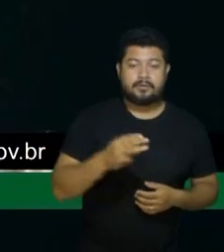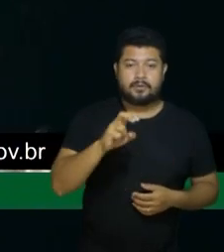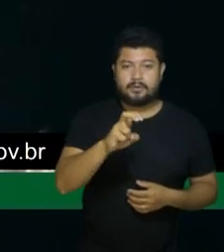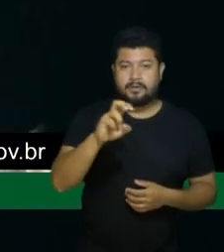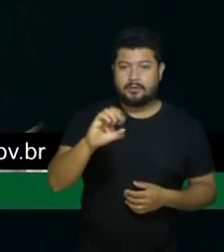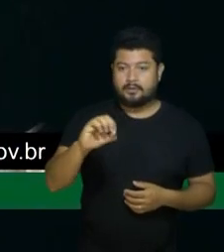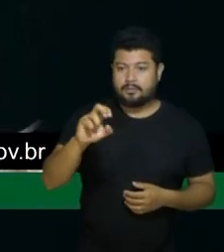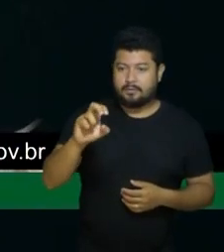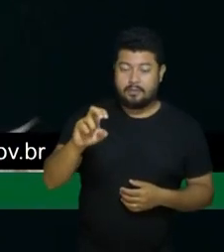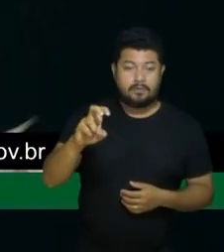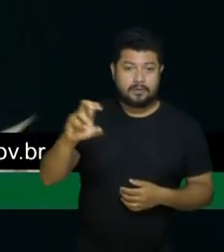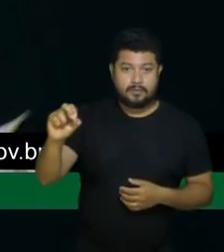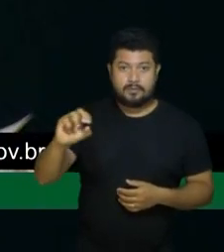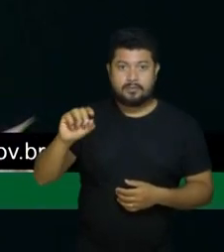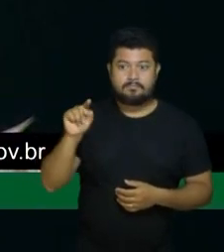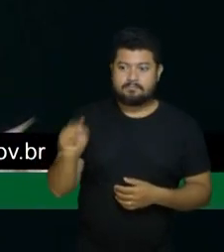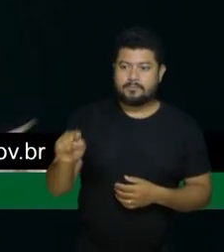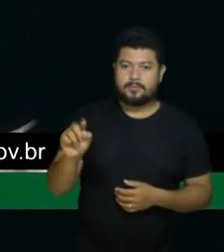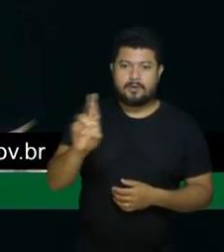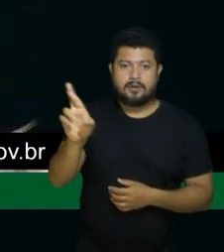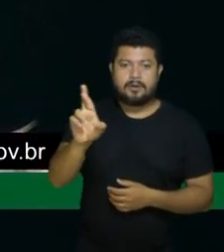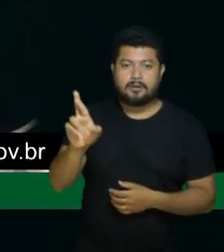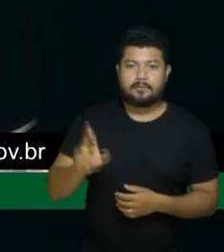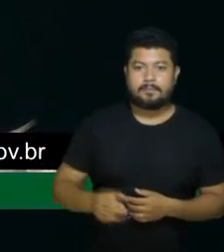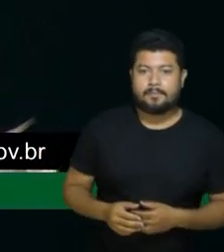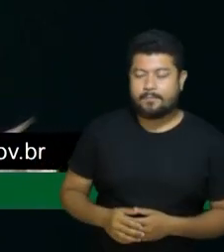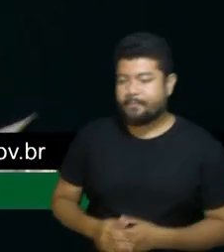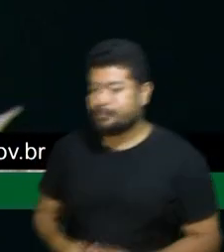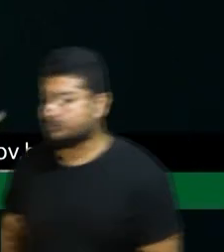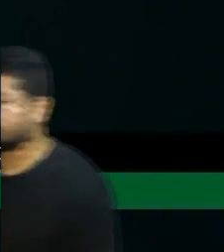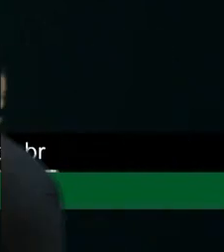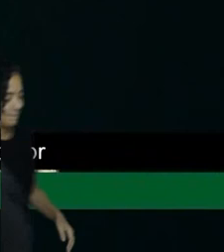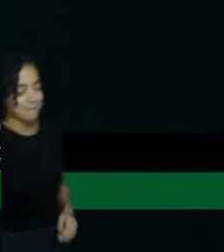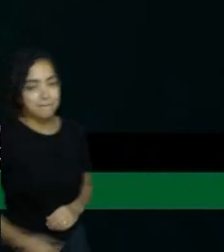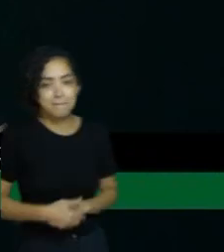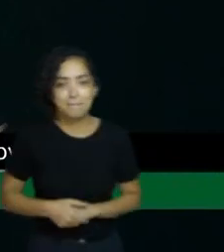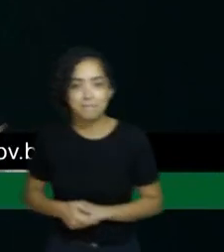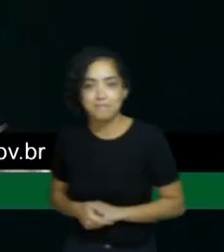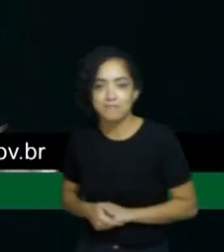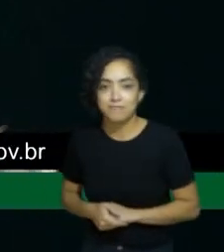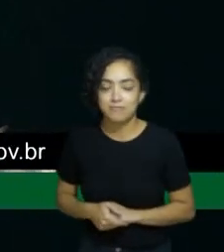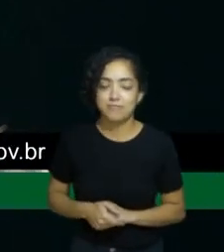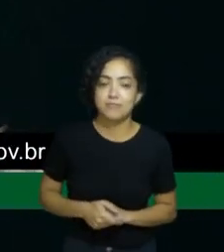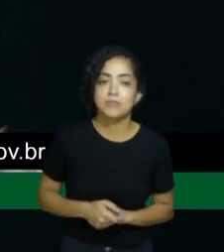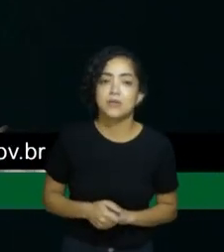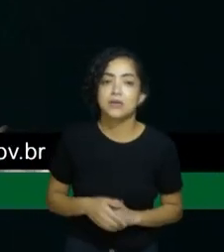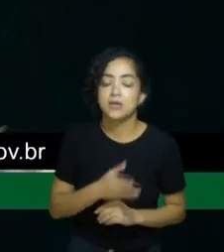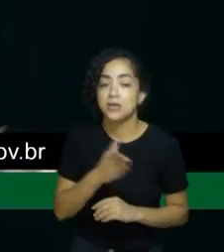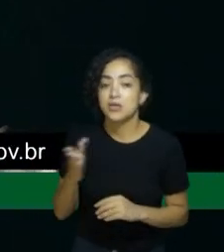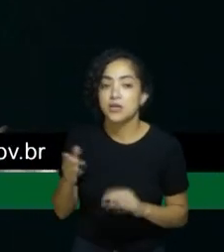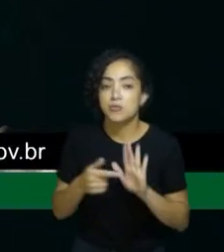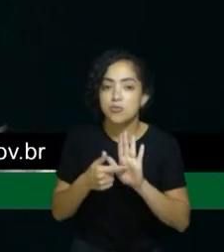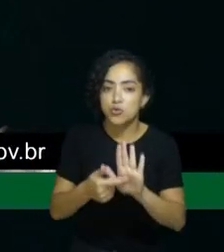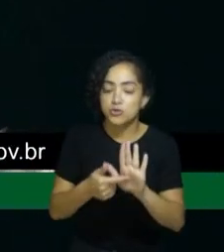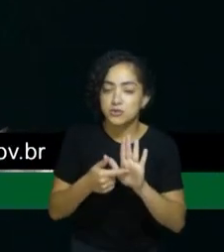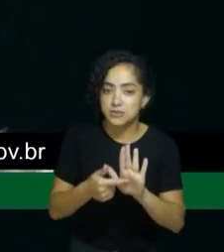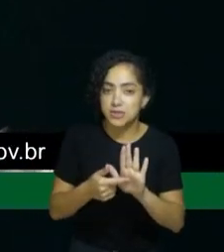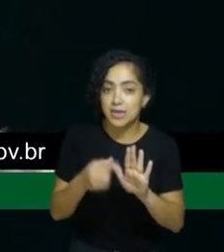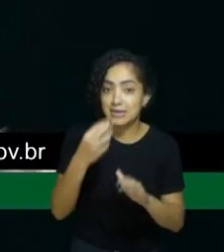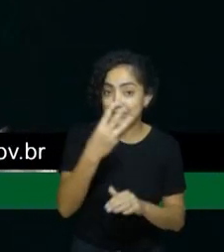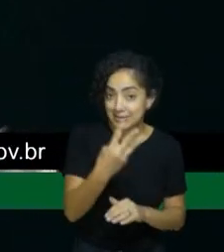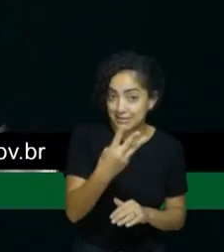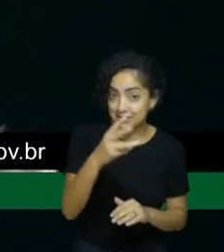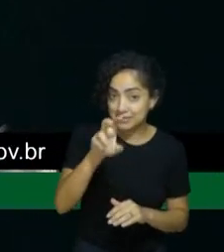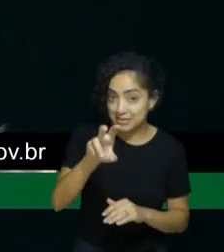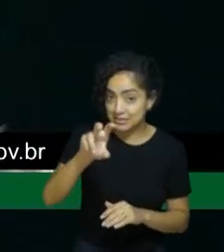parlamentares e eu quero elencar aqui mostrar para as senhoras e senhores que nós trouxemos R